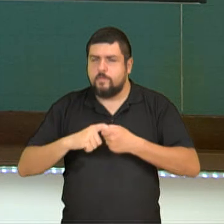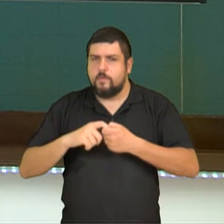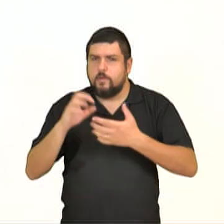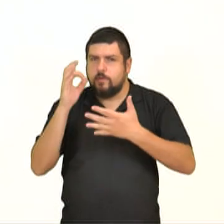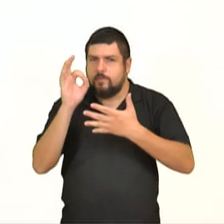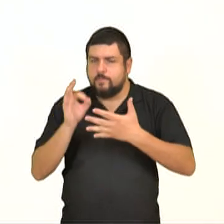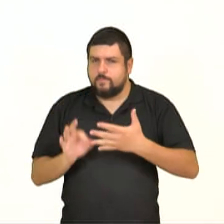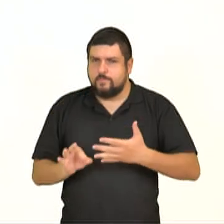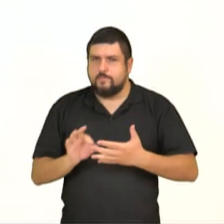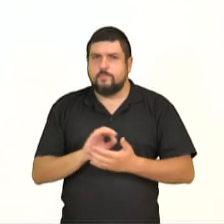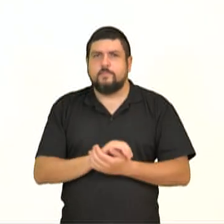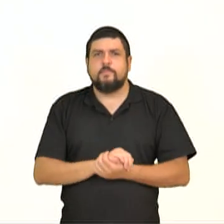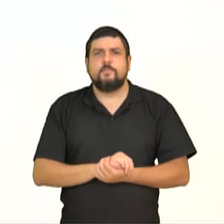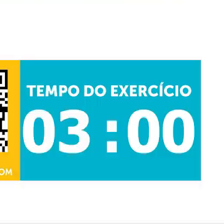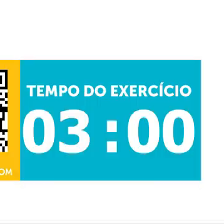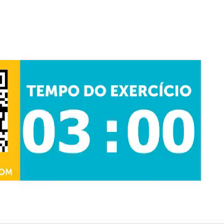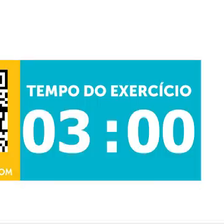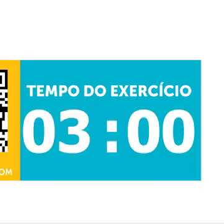fazer a correção.